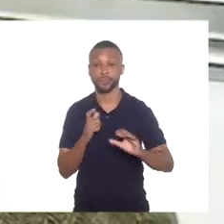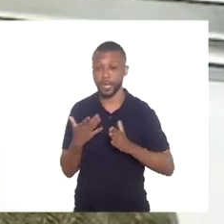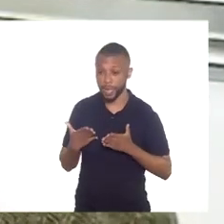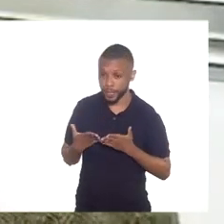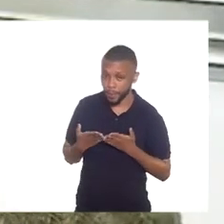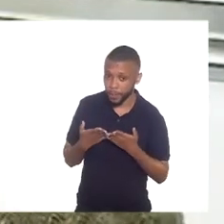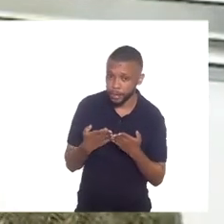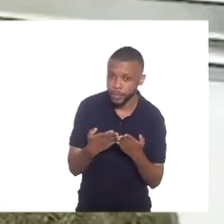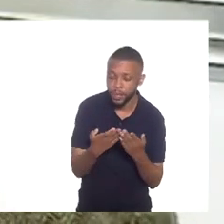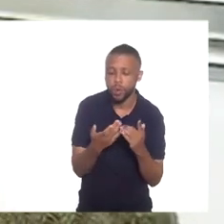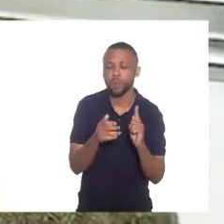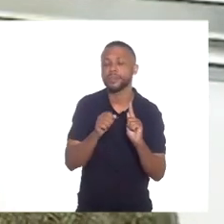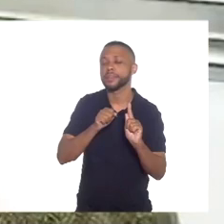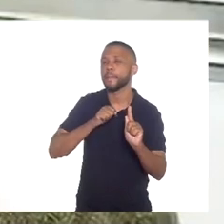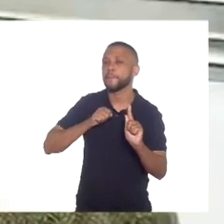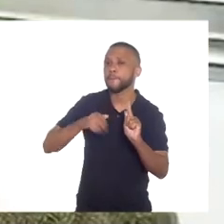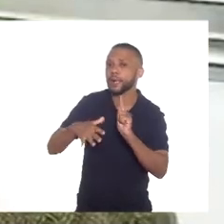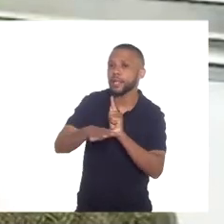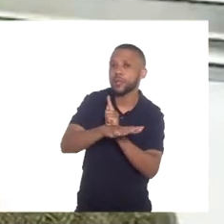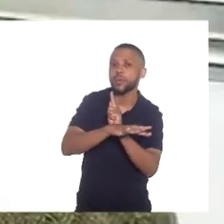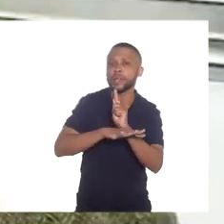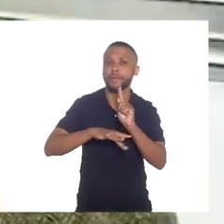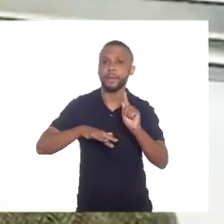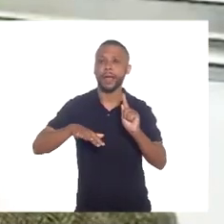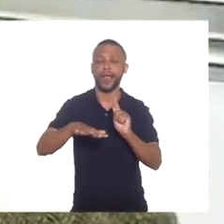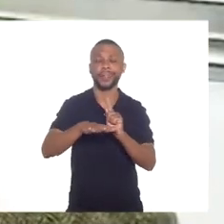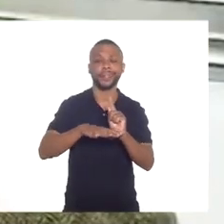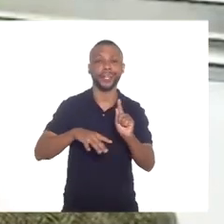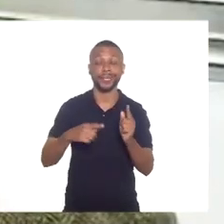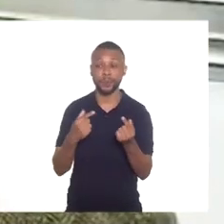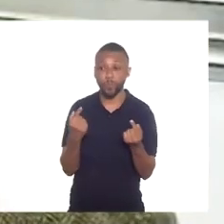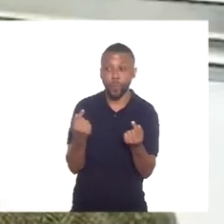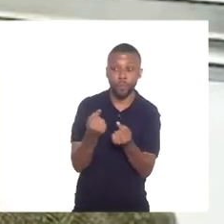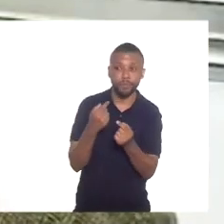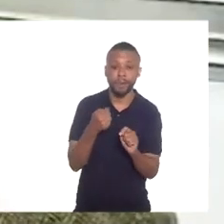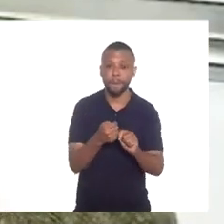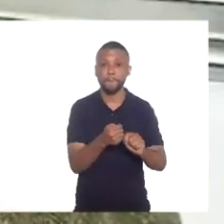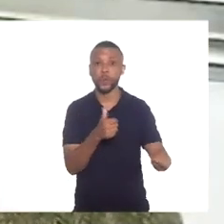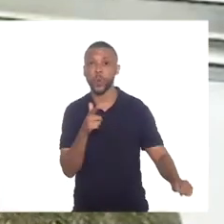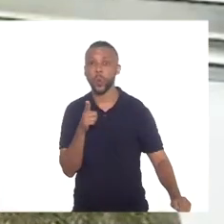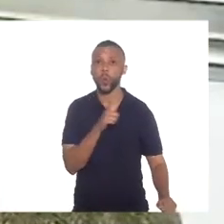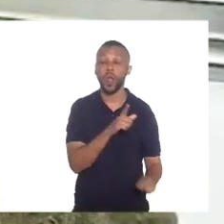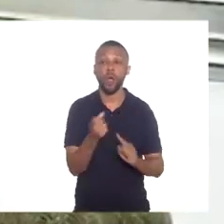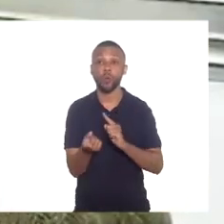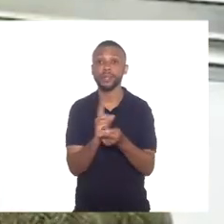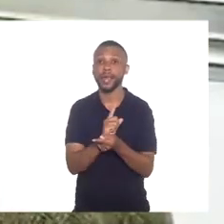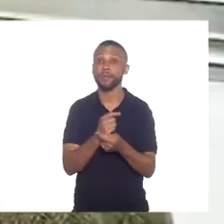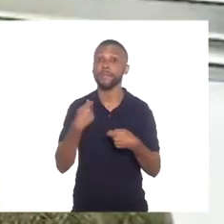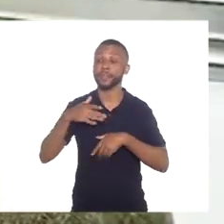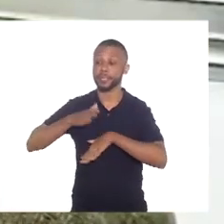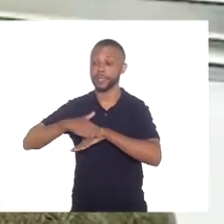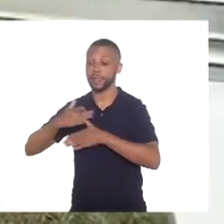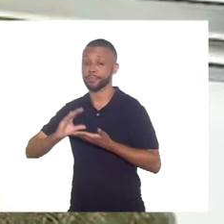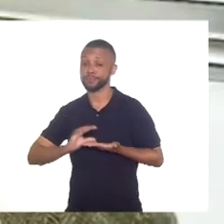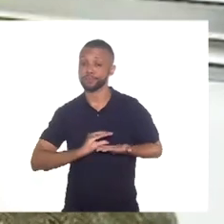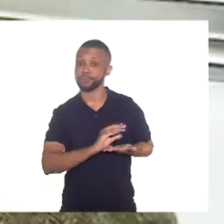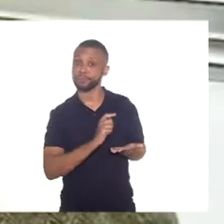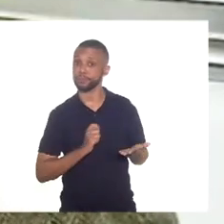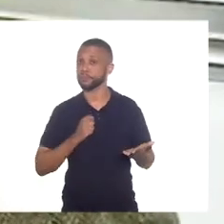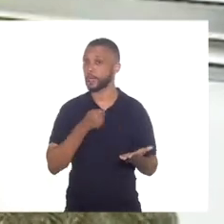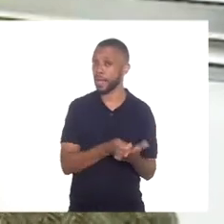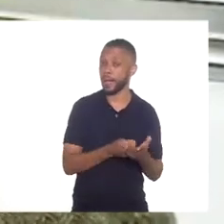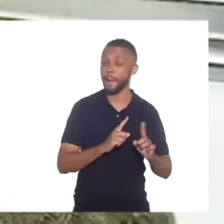Guanabara, né, ninguém vai ganhar nada com isso, vai o cruzeiro, vai contar, vai ter que pagar para isso. Mas